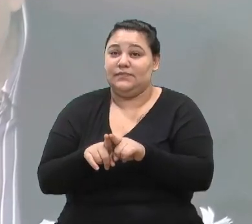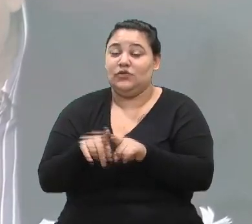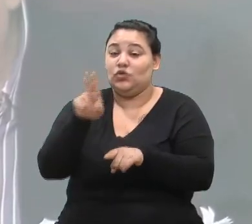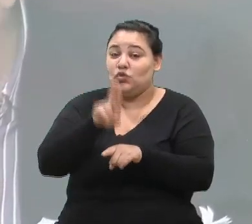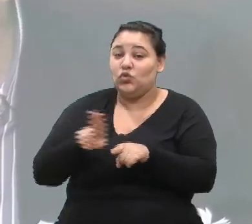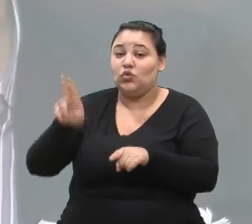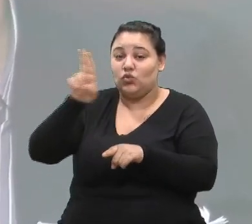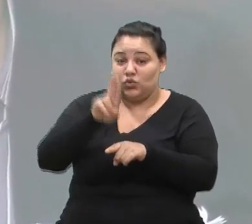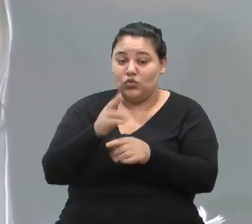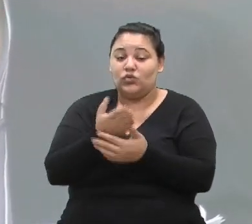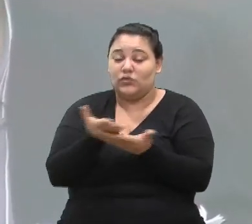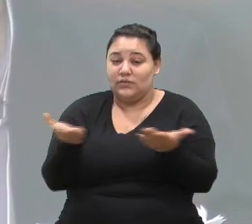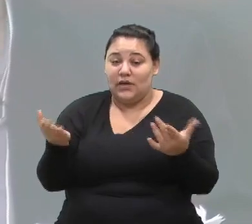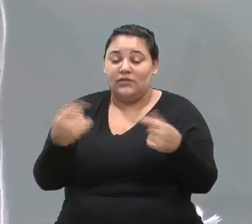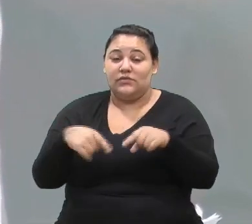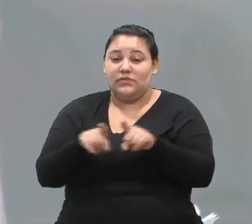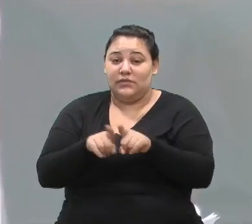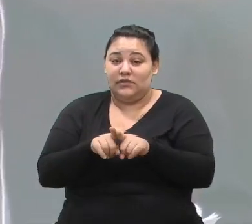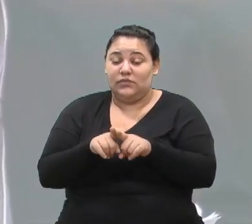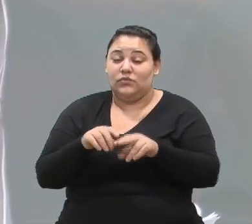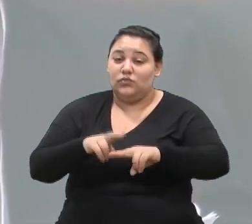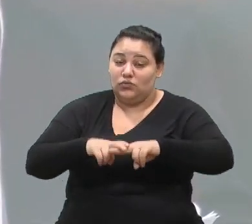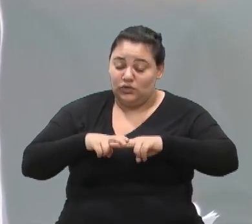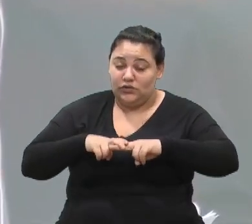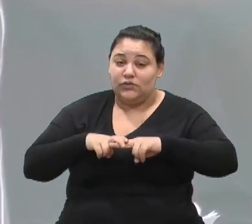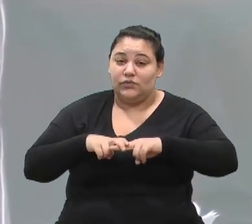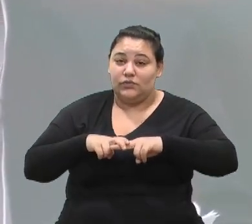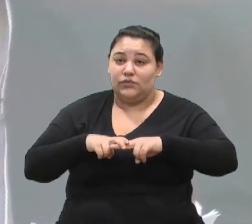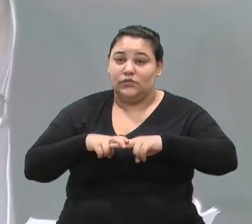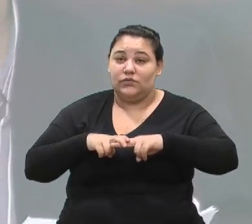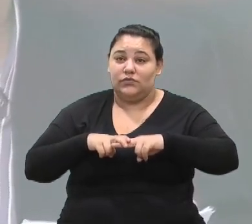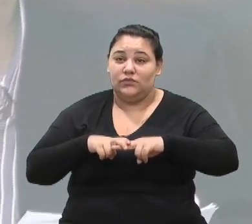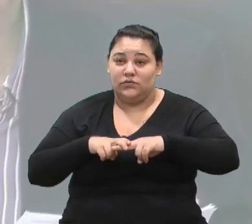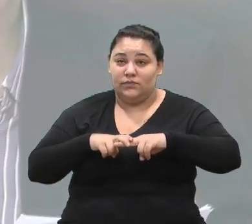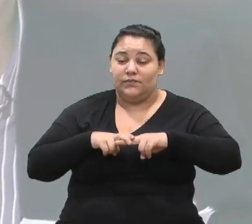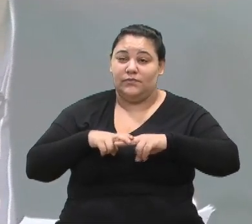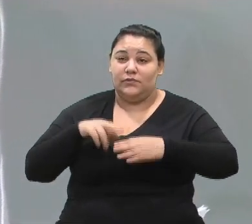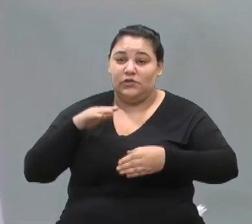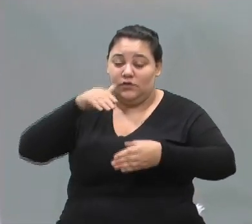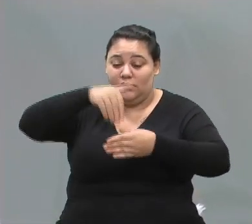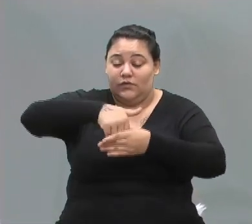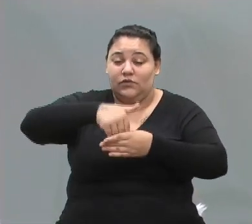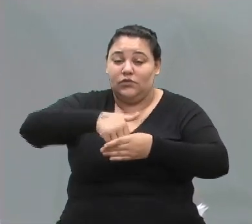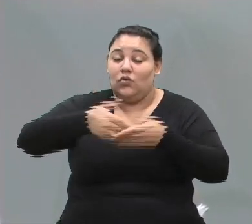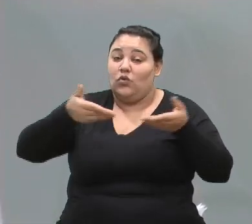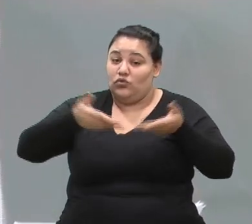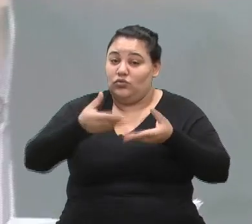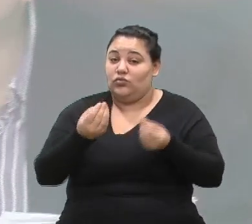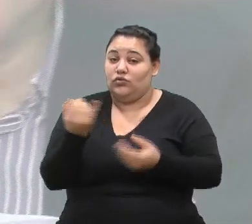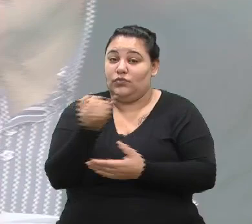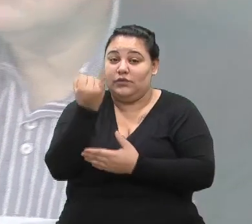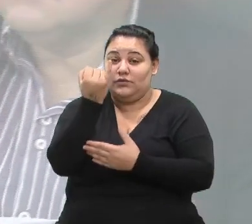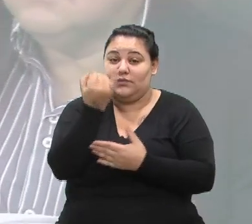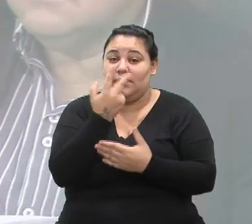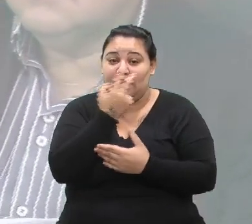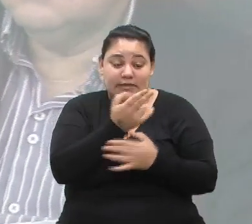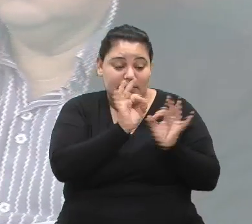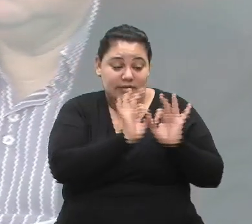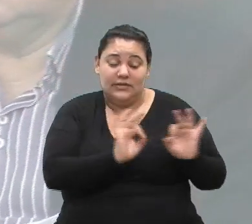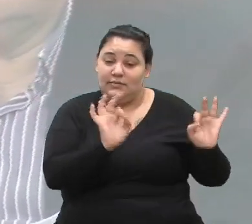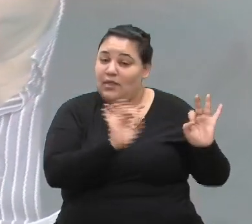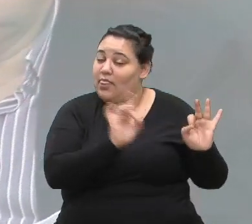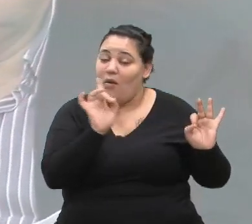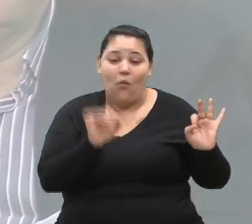daquele espaço. Então, a gente vota uma legislação aqui muito importante hoje, né? Parece simples, mas não é.